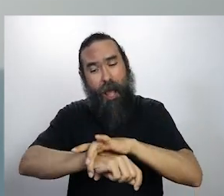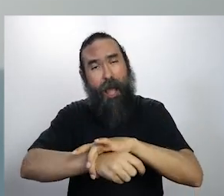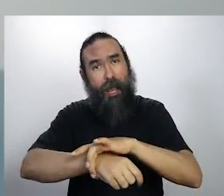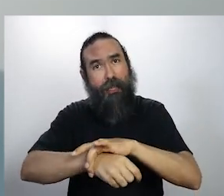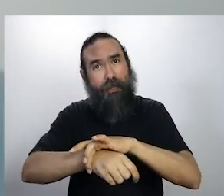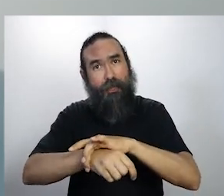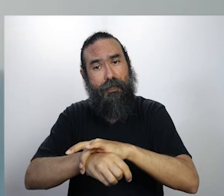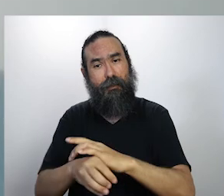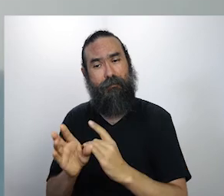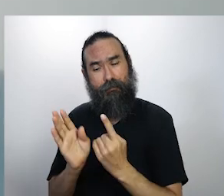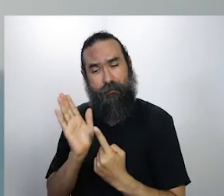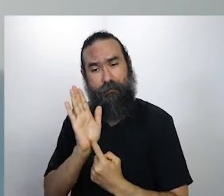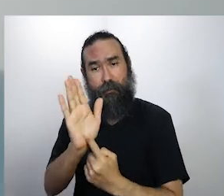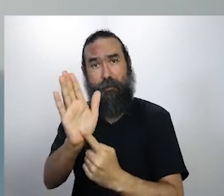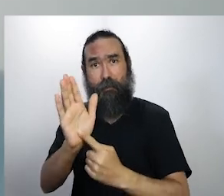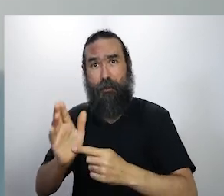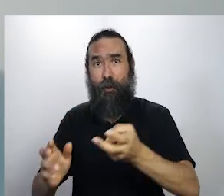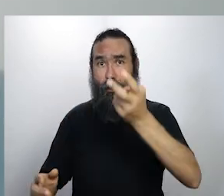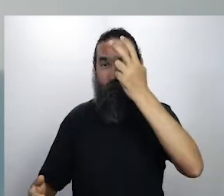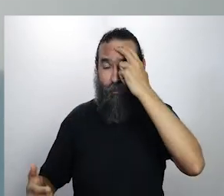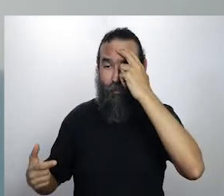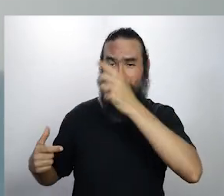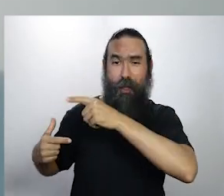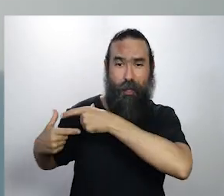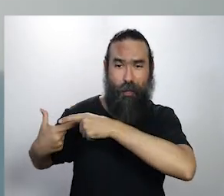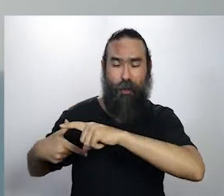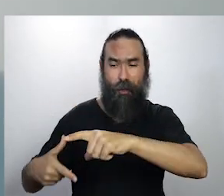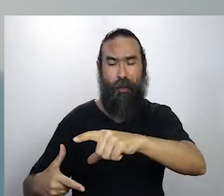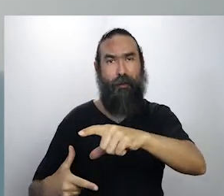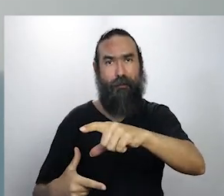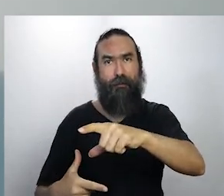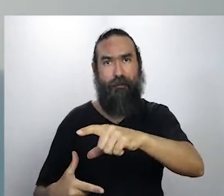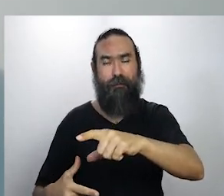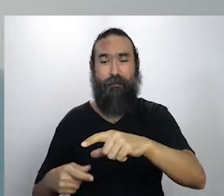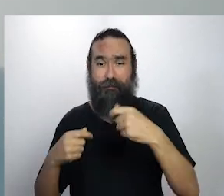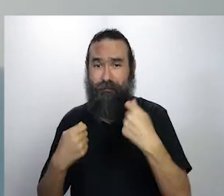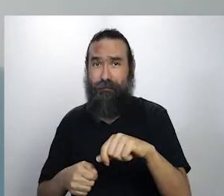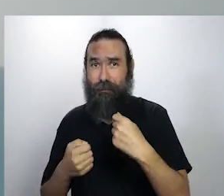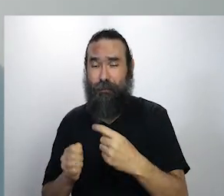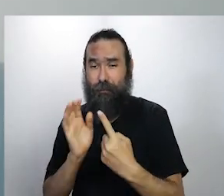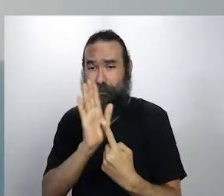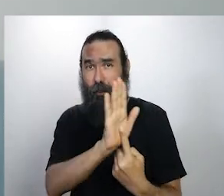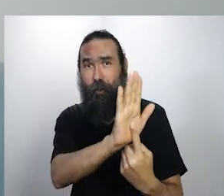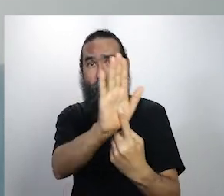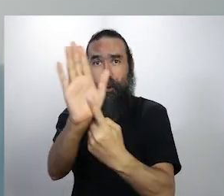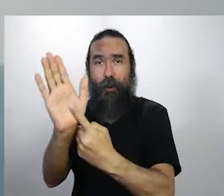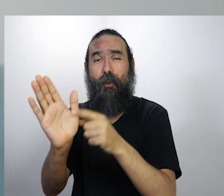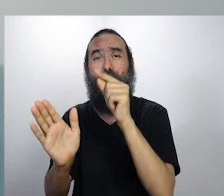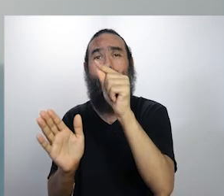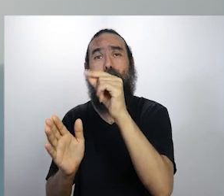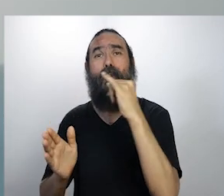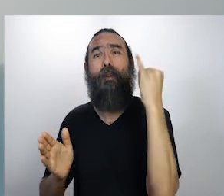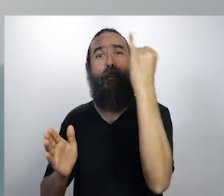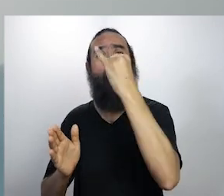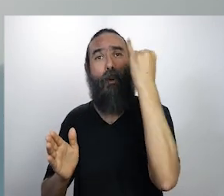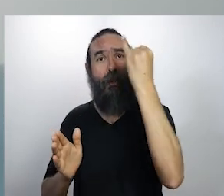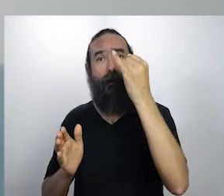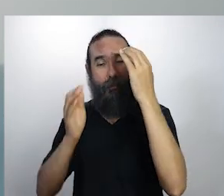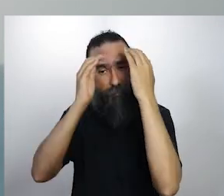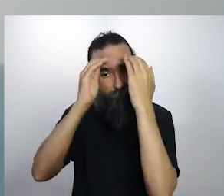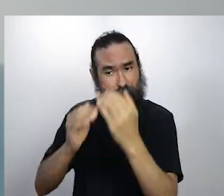visibilidade, né? Quanto mais essas culturas tiverem visibilidade, acho que mais elas vão estar inseridas nessa discussão